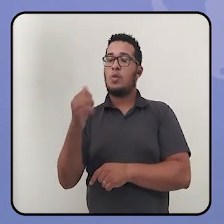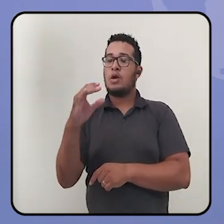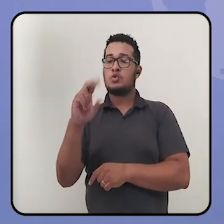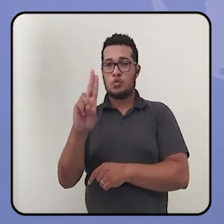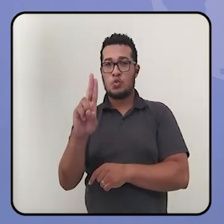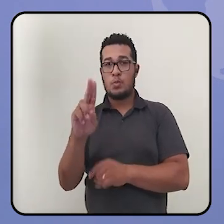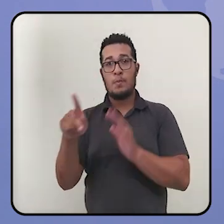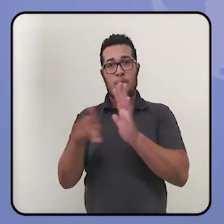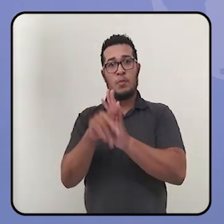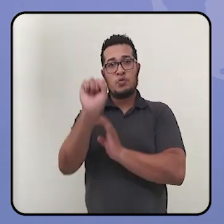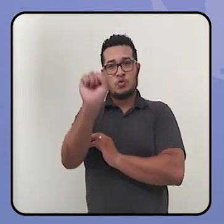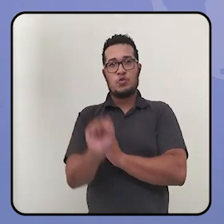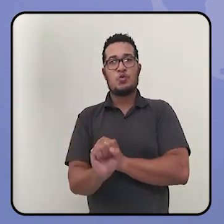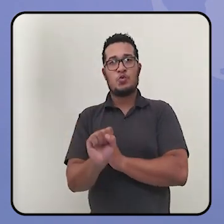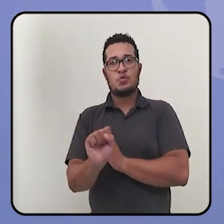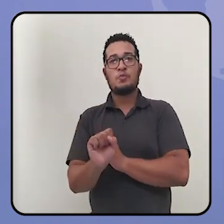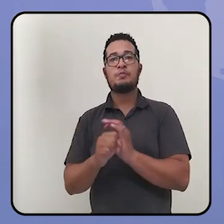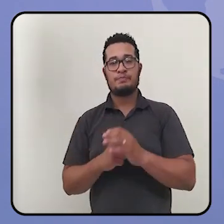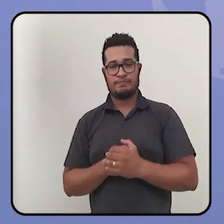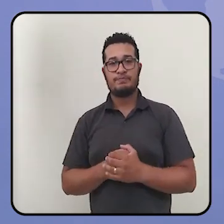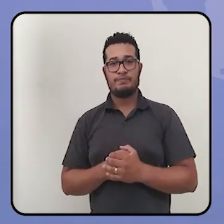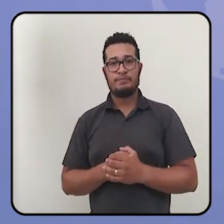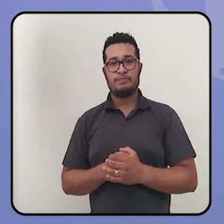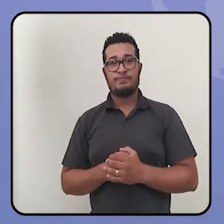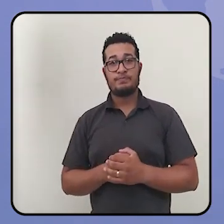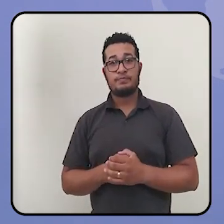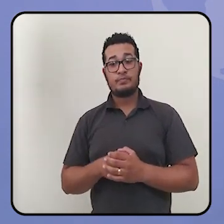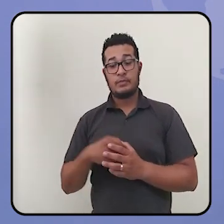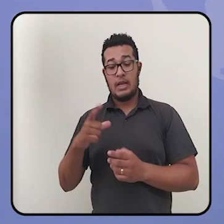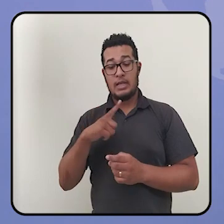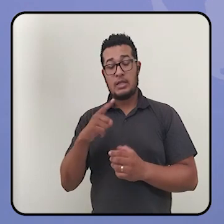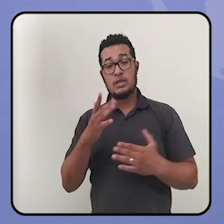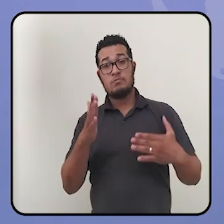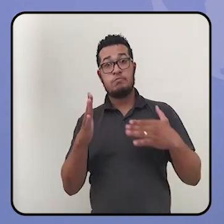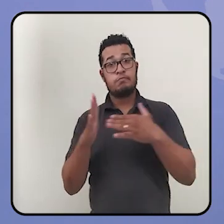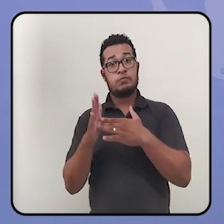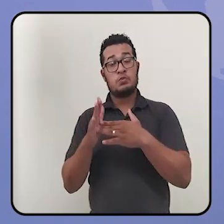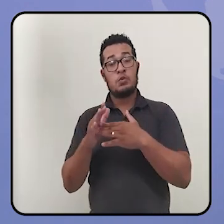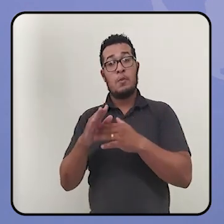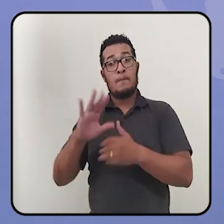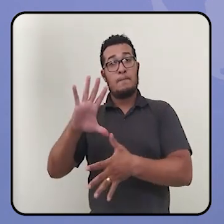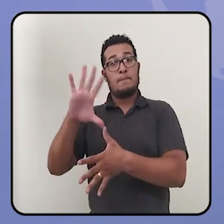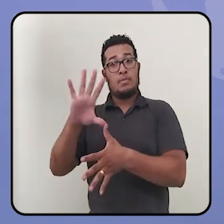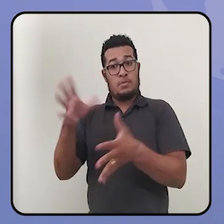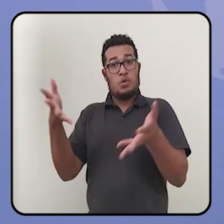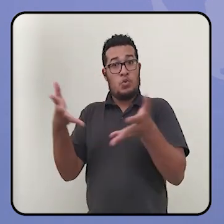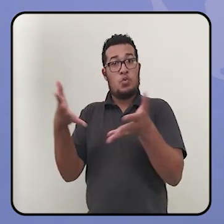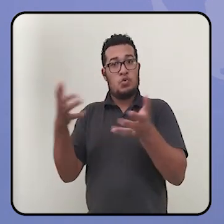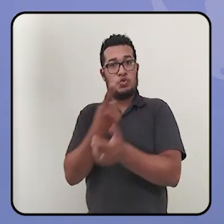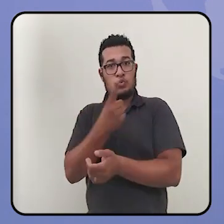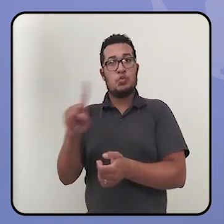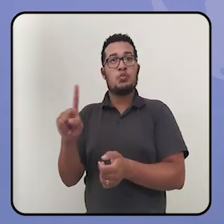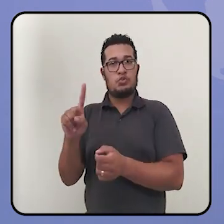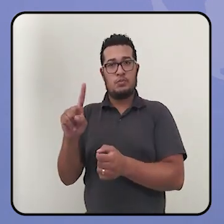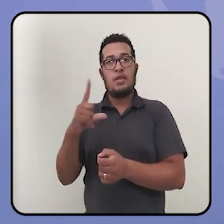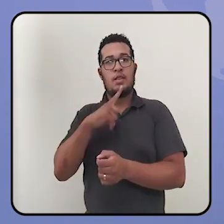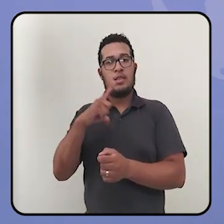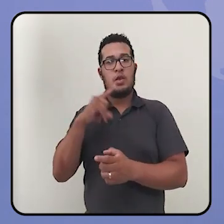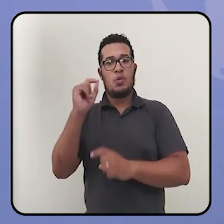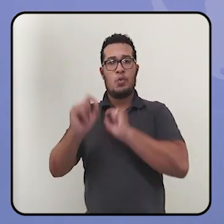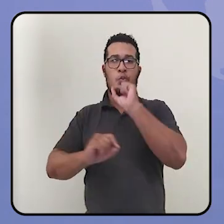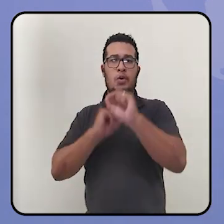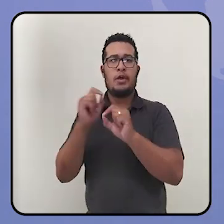a fontes de água, próximo ao mar. E esses povos que dominavam a agricultura, sim, eles tinham residência